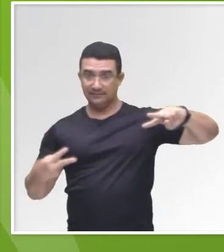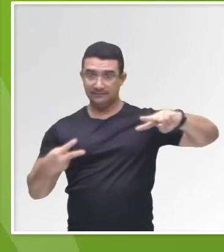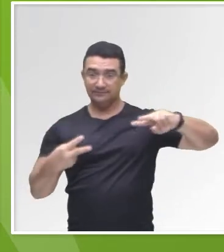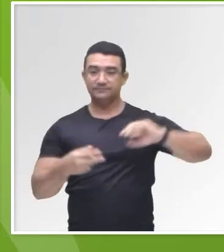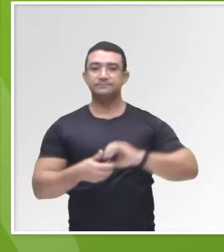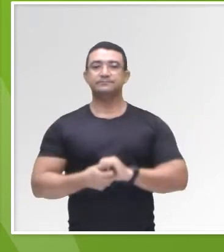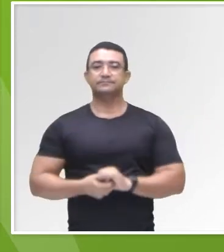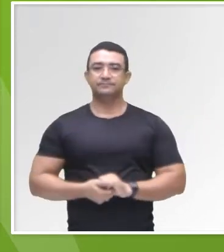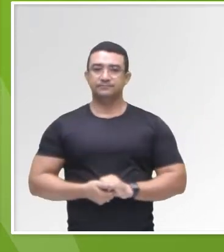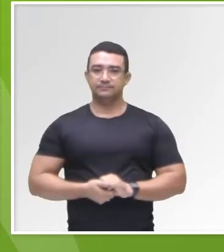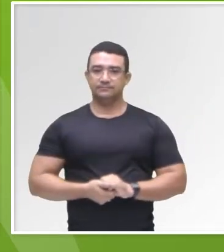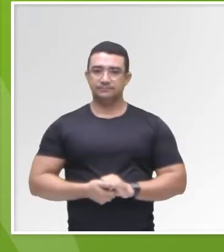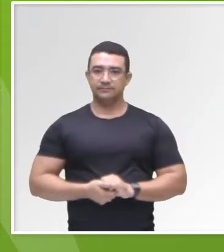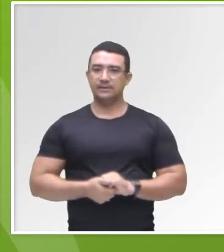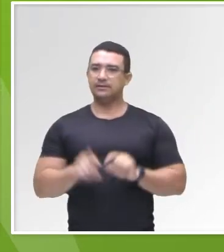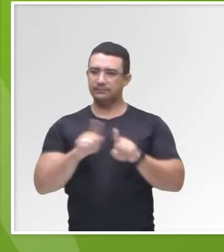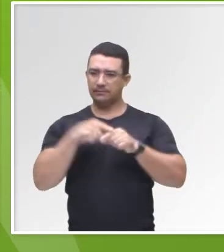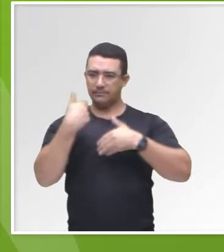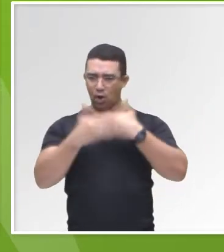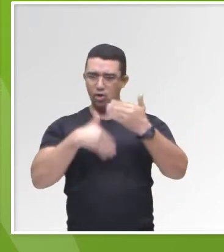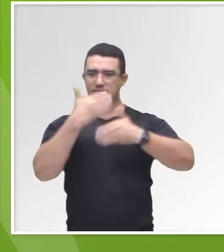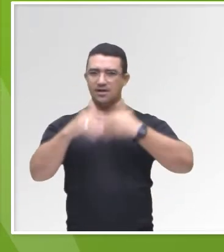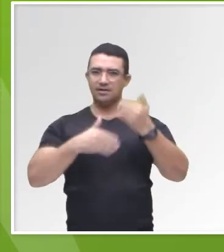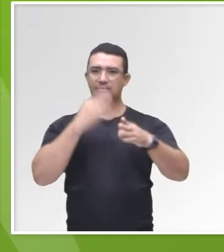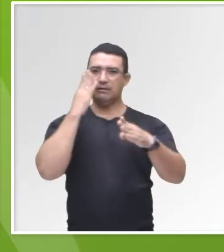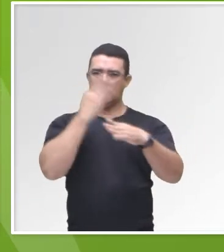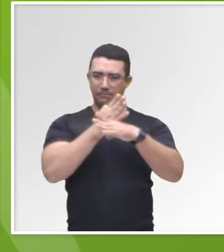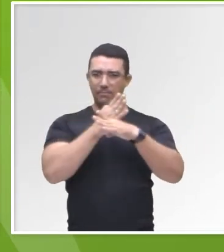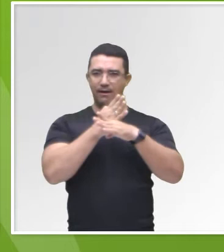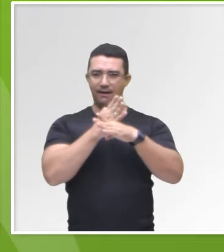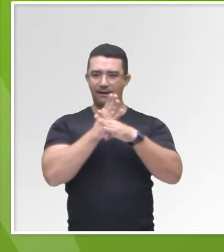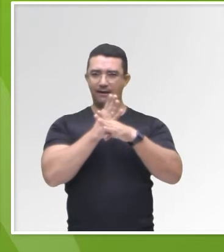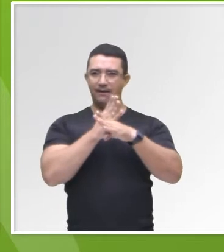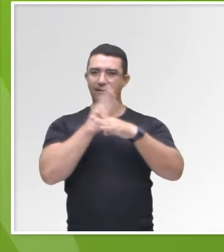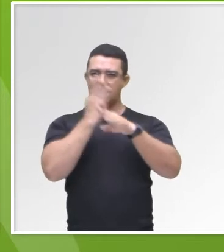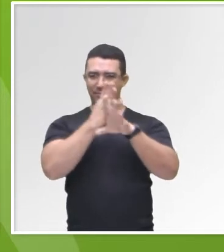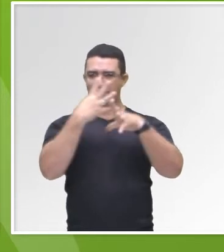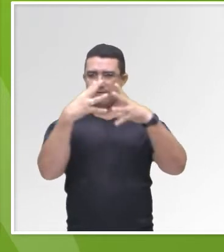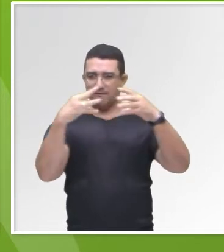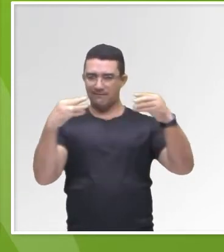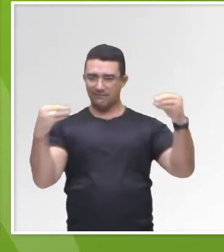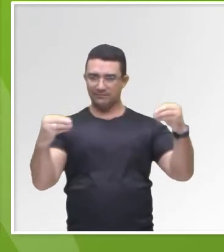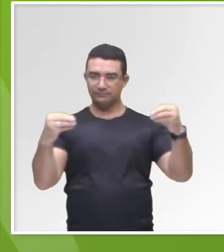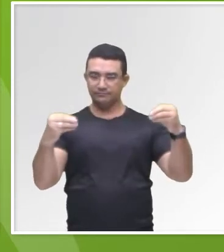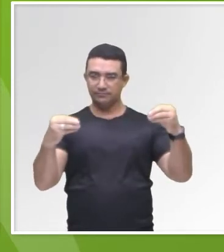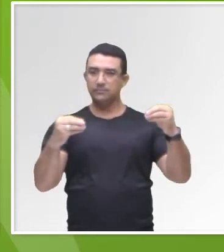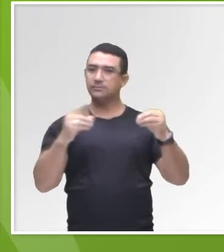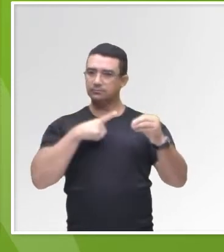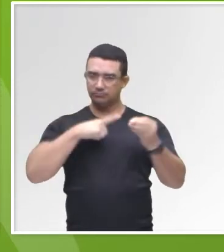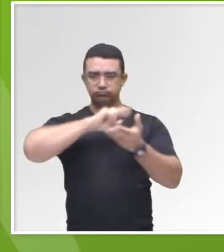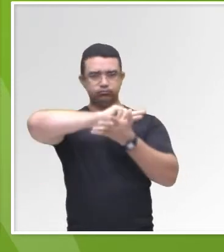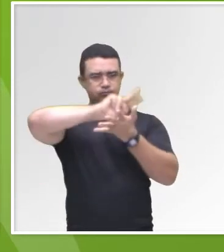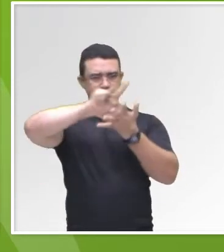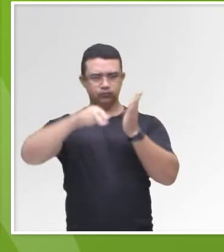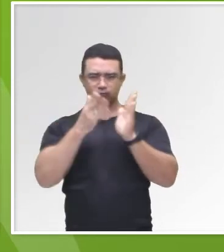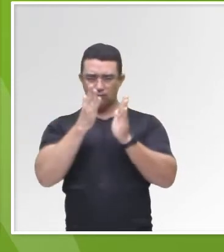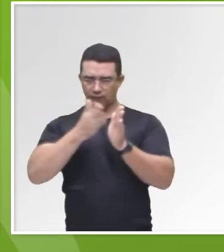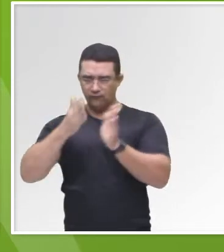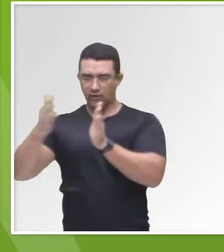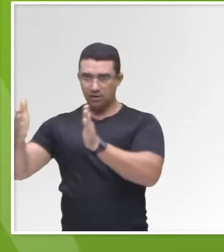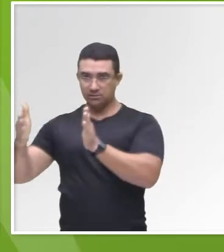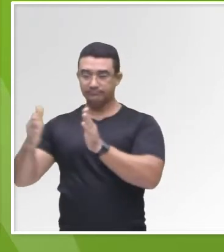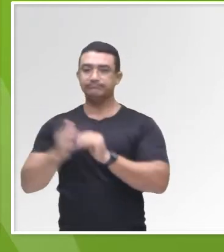Passa aqui, ó, pelo processo da mitose, que tem várias fases, né, que a gente vai conhecer daqui a pouco. O que a gente está observando aí?